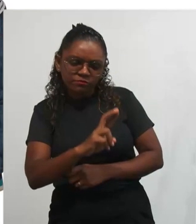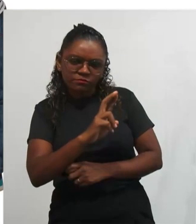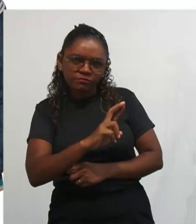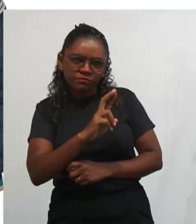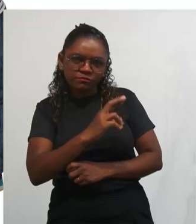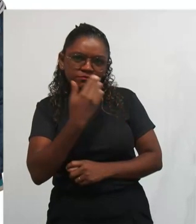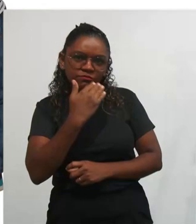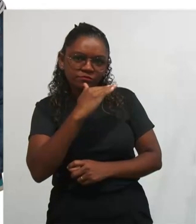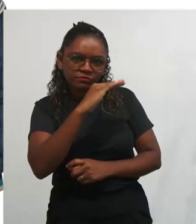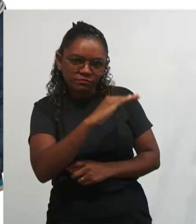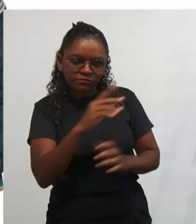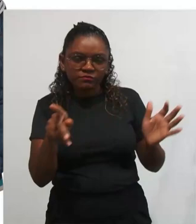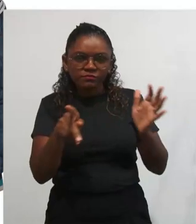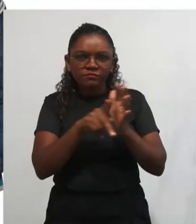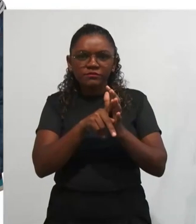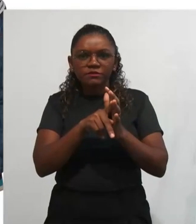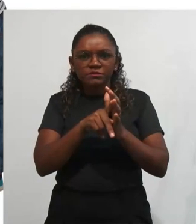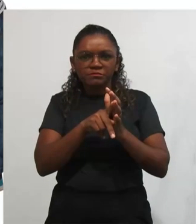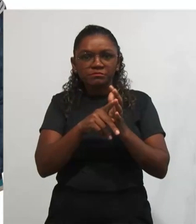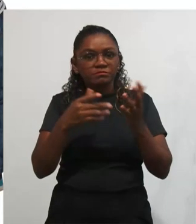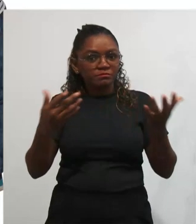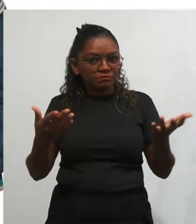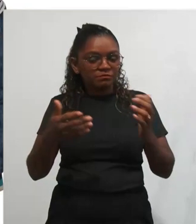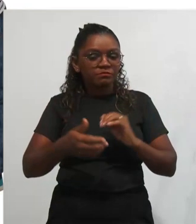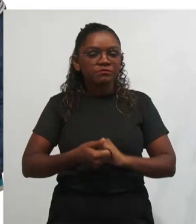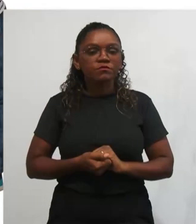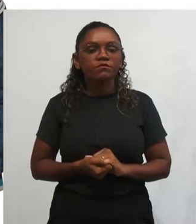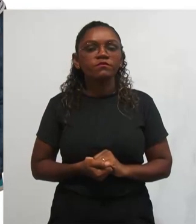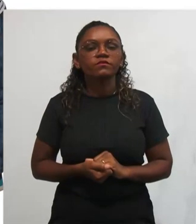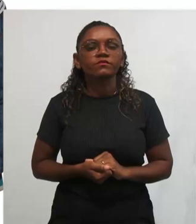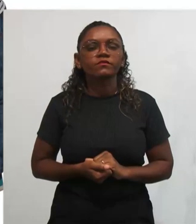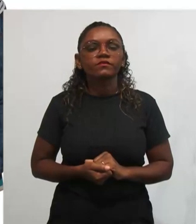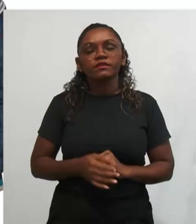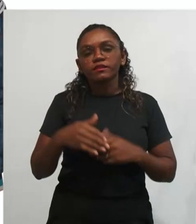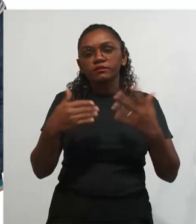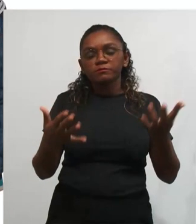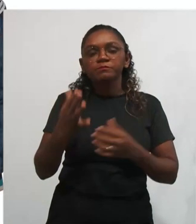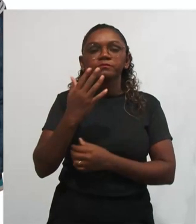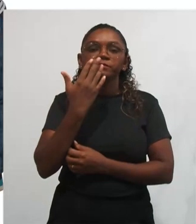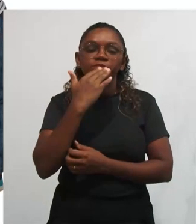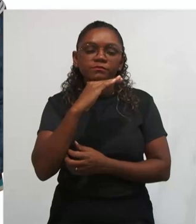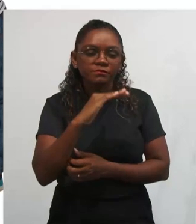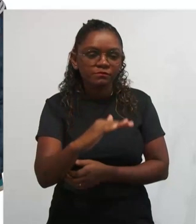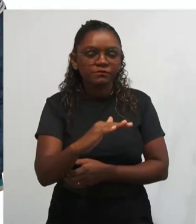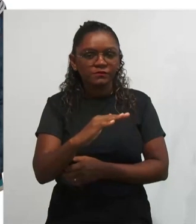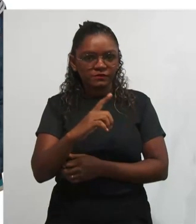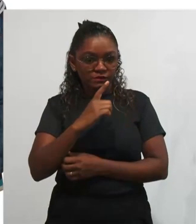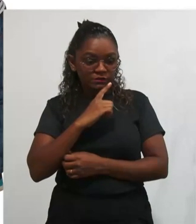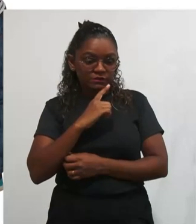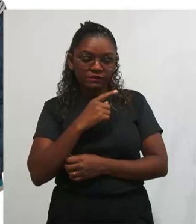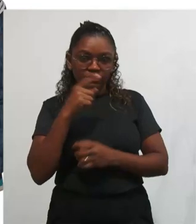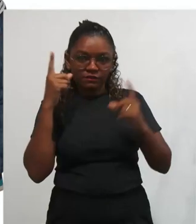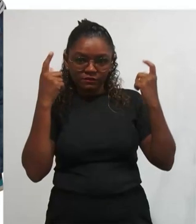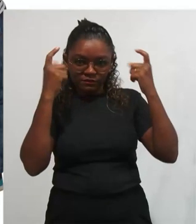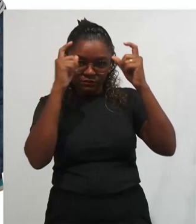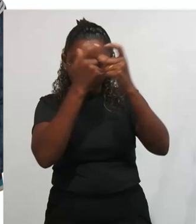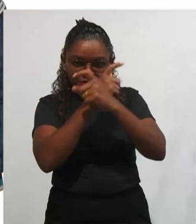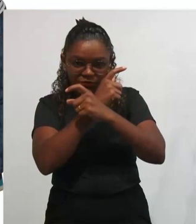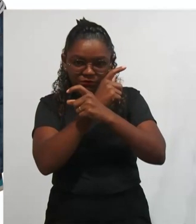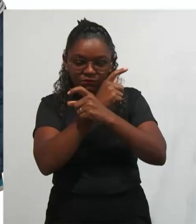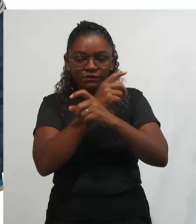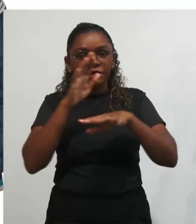apresenta a disgrafia ah a criança geralmente que tem uma disgrafia ela escreve de uma maneira